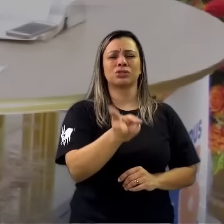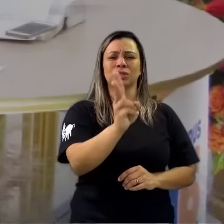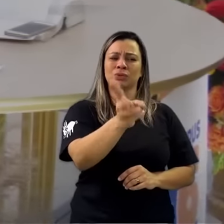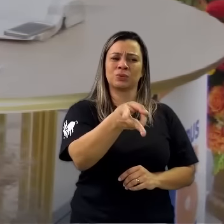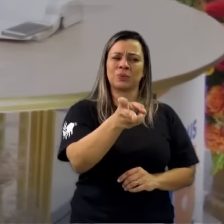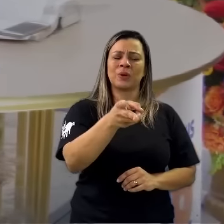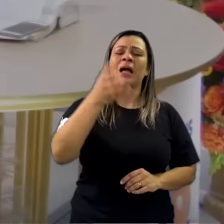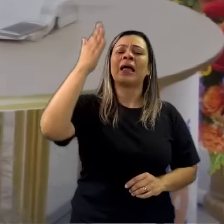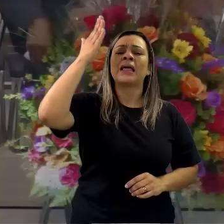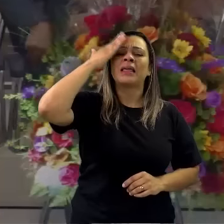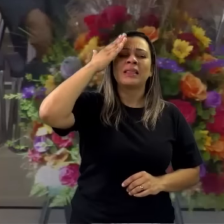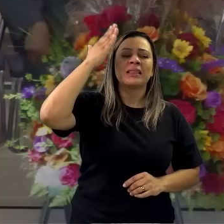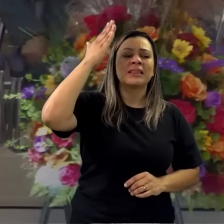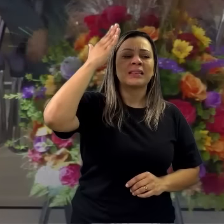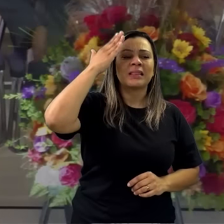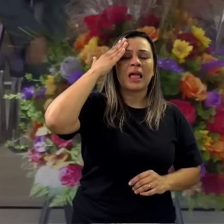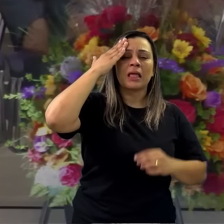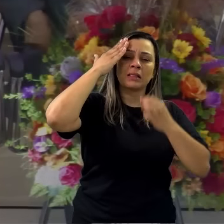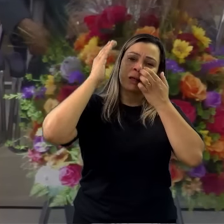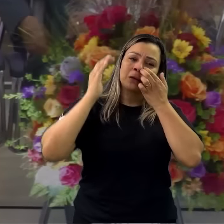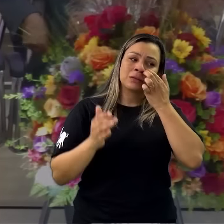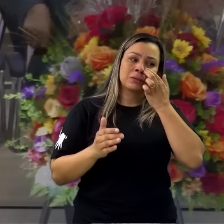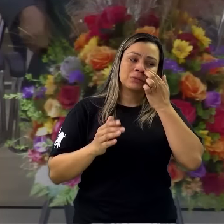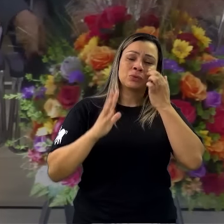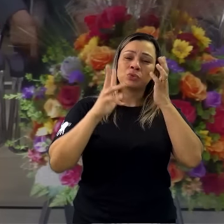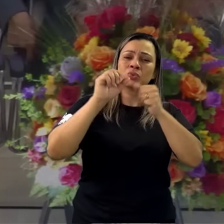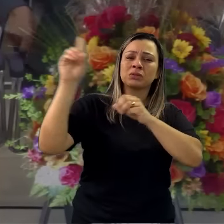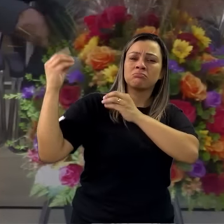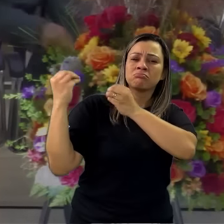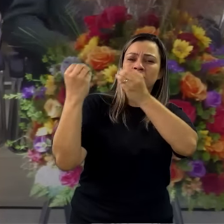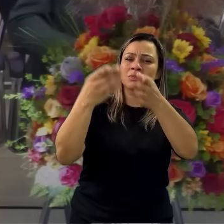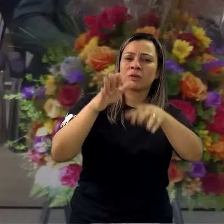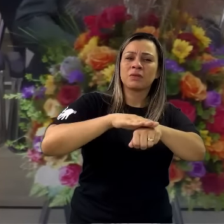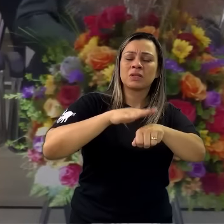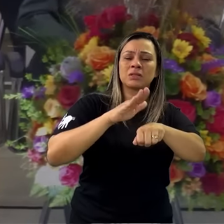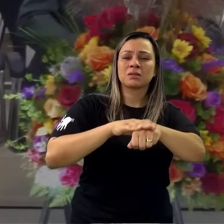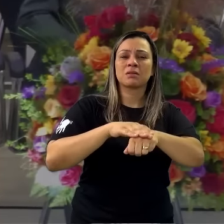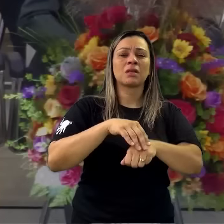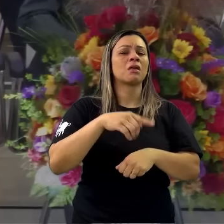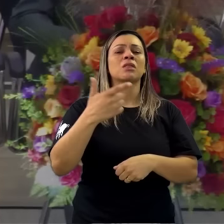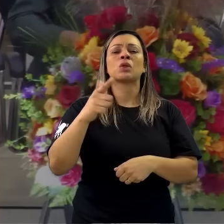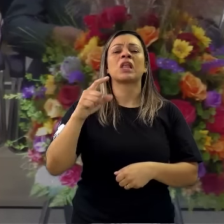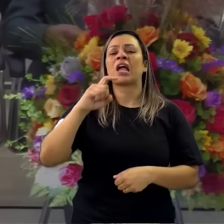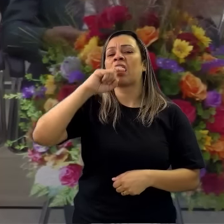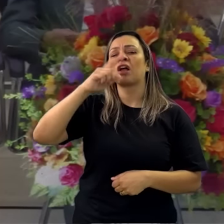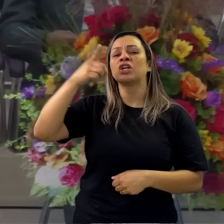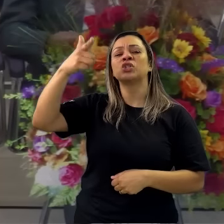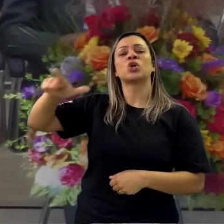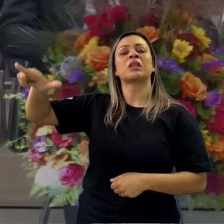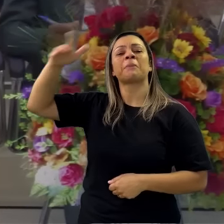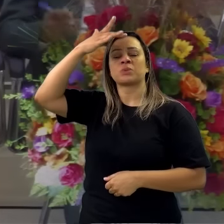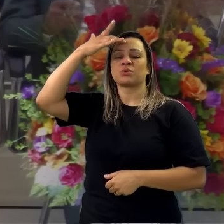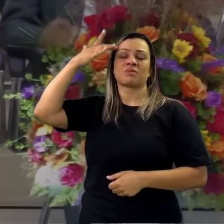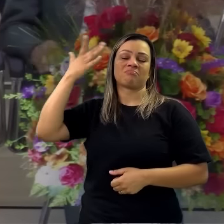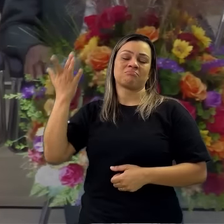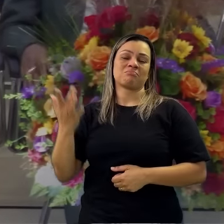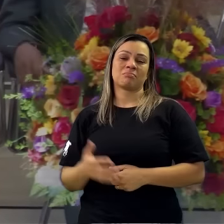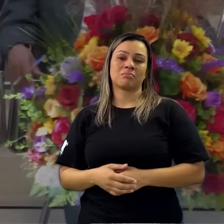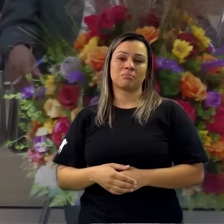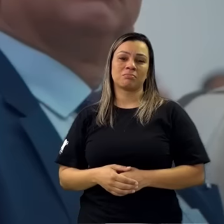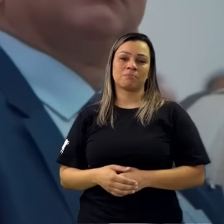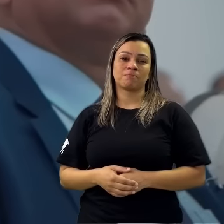entenda porção que Deus te deu a porção que Deus te deu é uma aqui Deus por Deus Deus pro teu irmão é outra